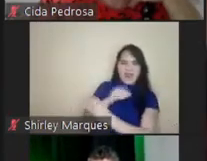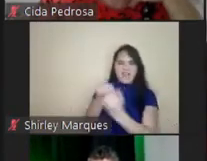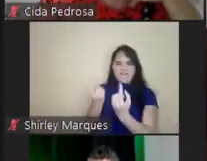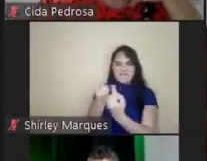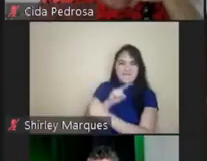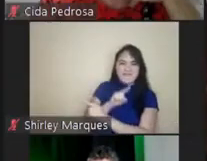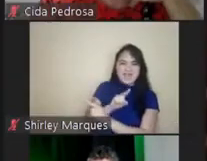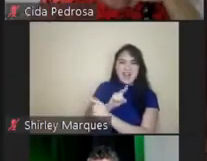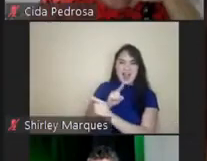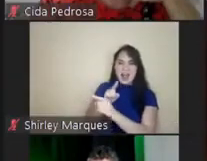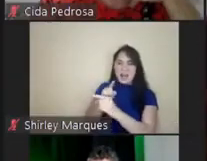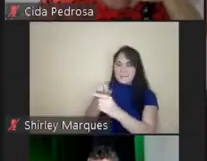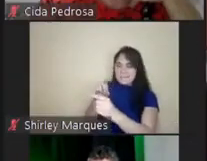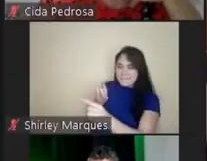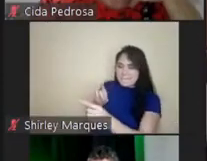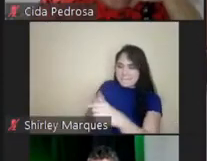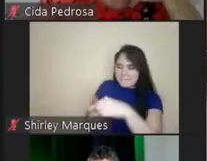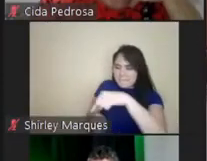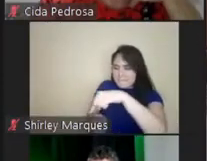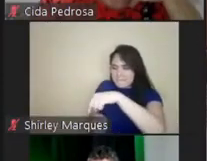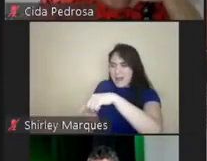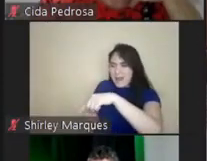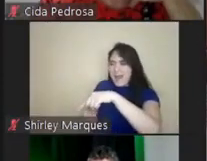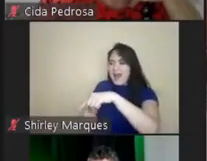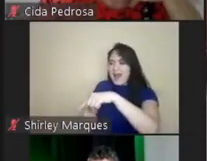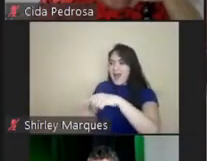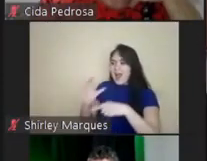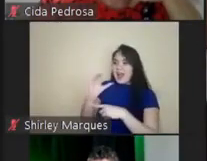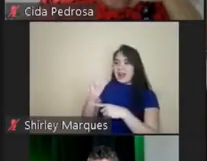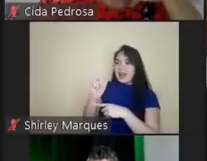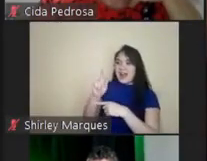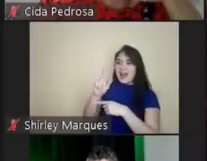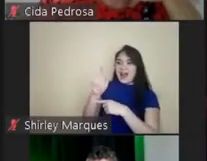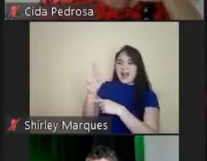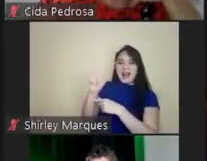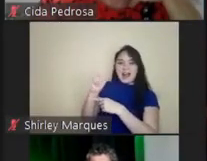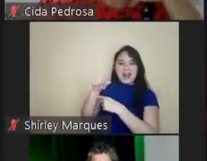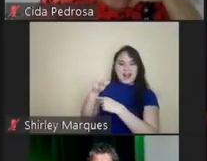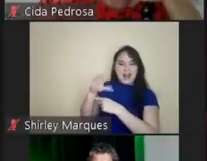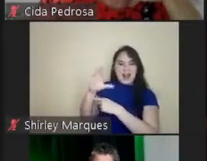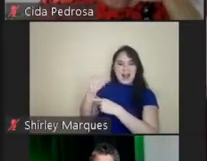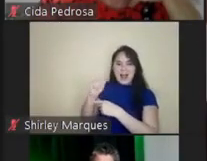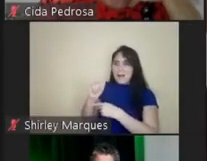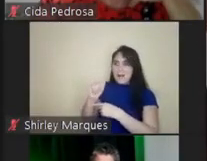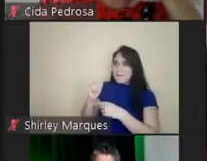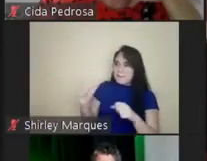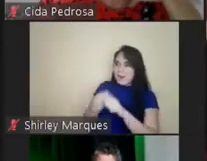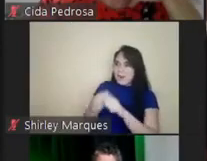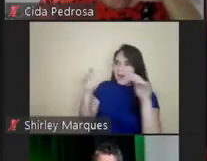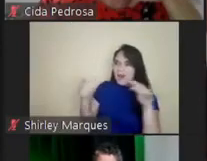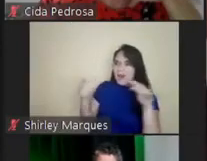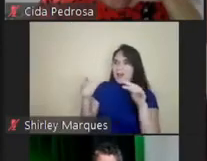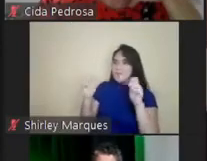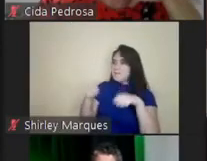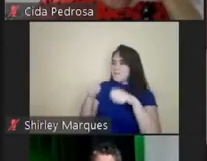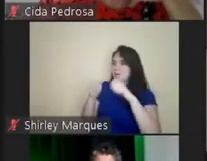redonda. Milagre! Carranca grita. A resvalada faz com que a bola se desvie do sentido para o gol